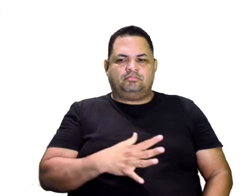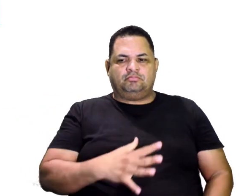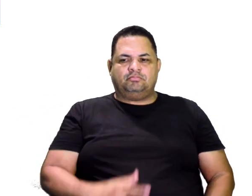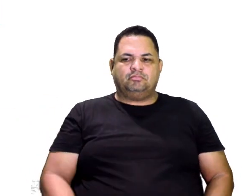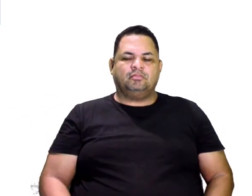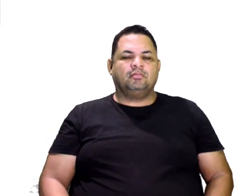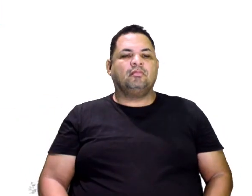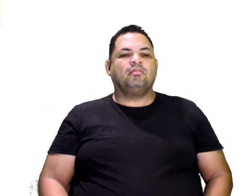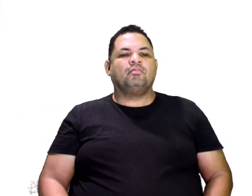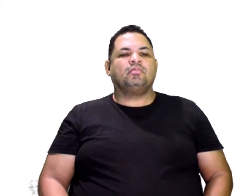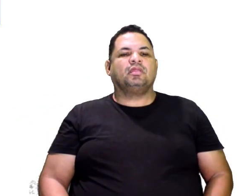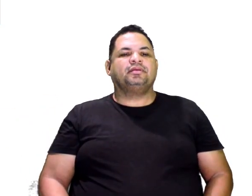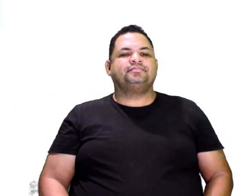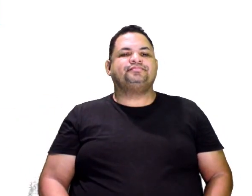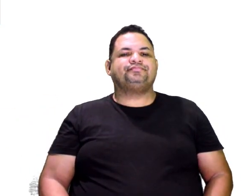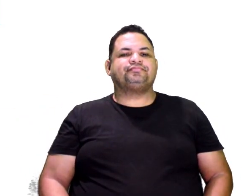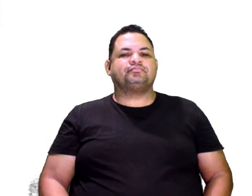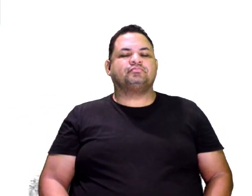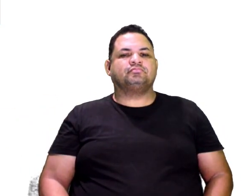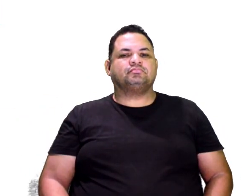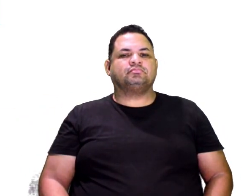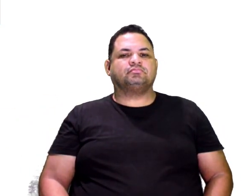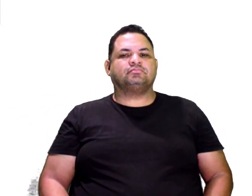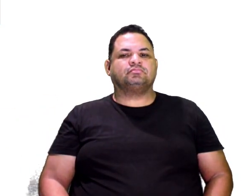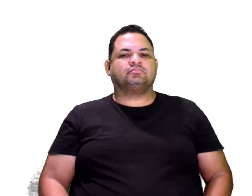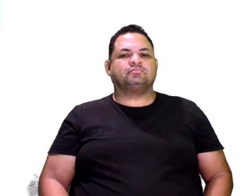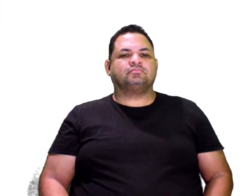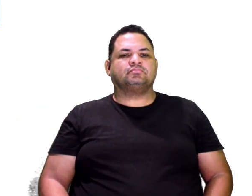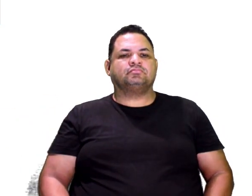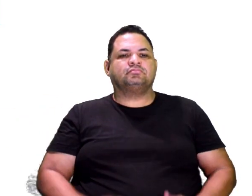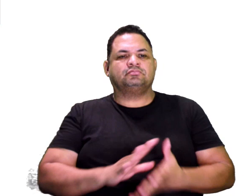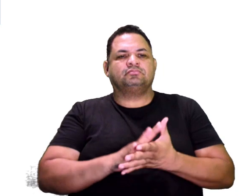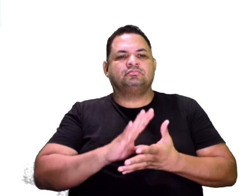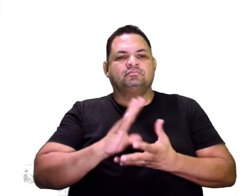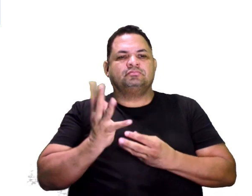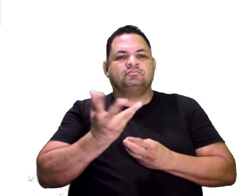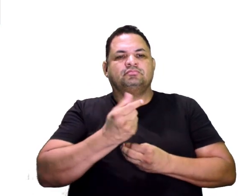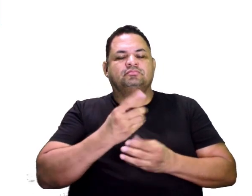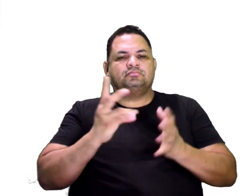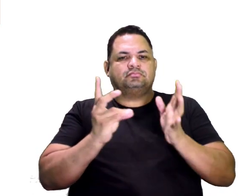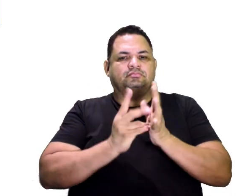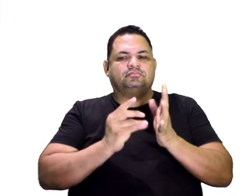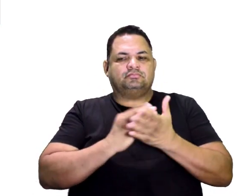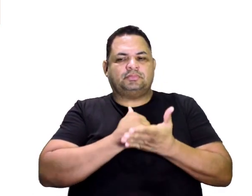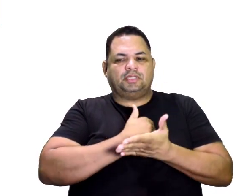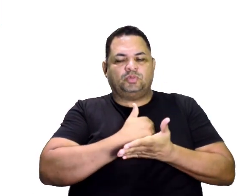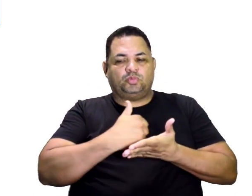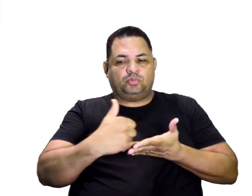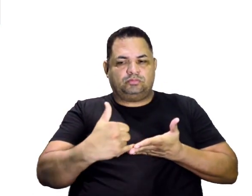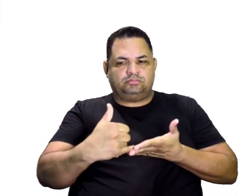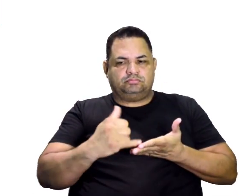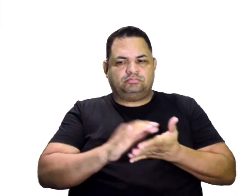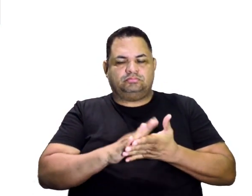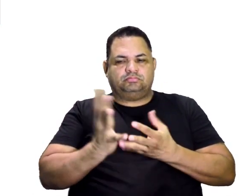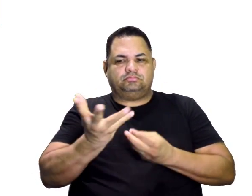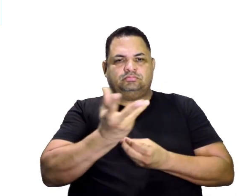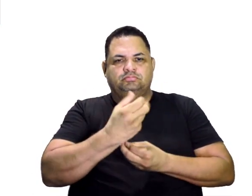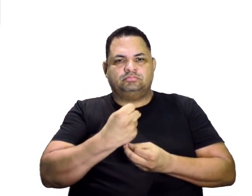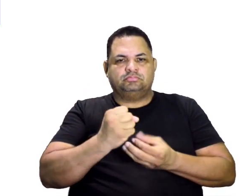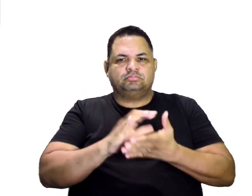tradicional e contemporânea, né? Então, a arte indígena é bem lá do início das artes, né? Então,